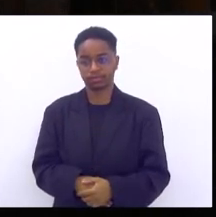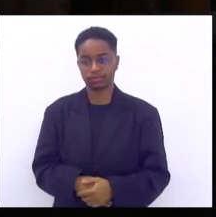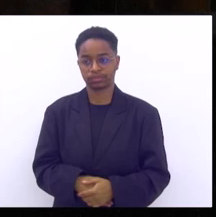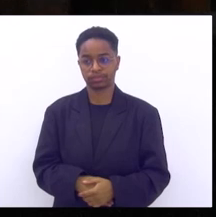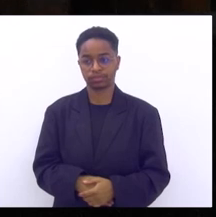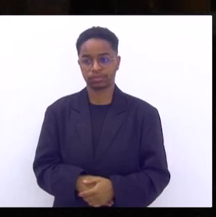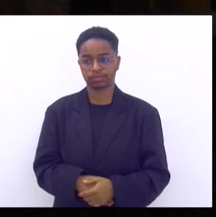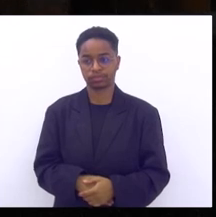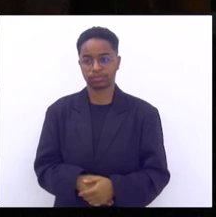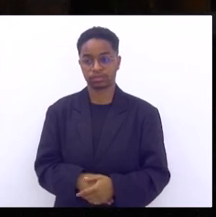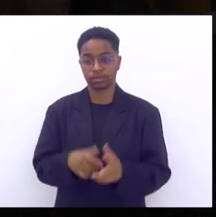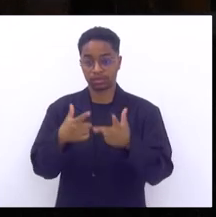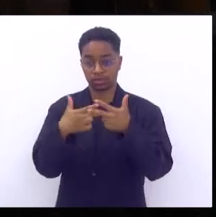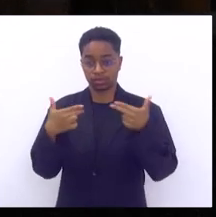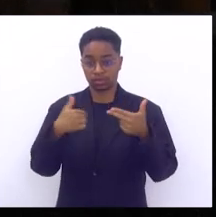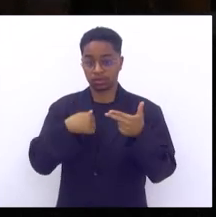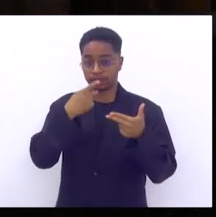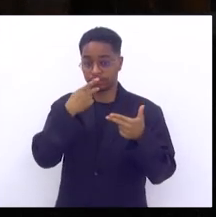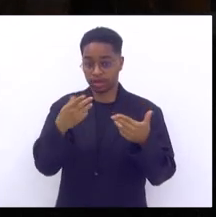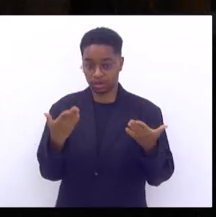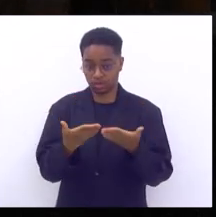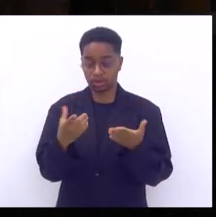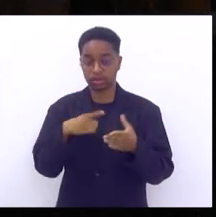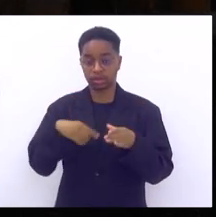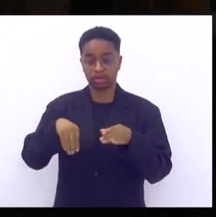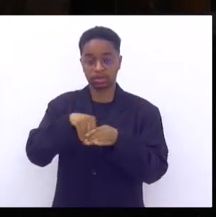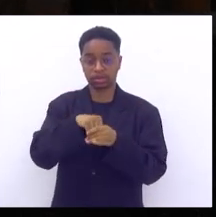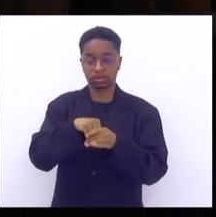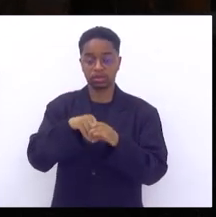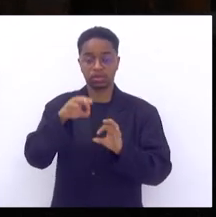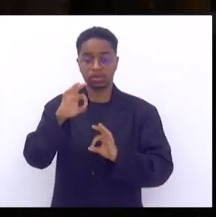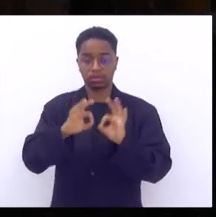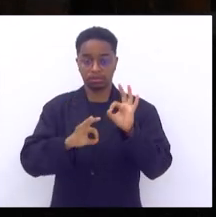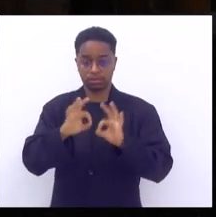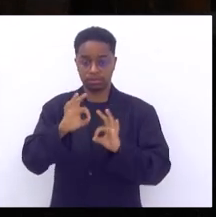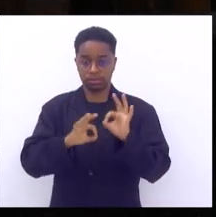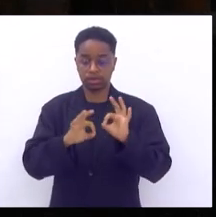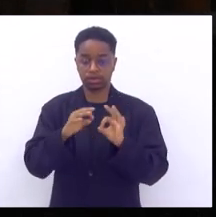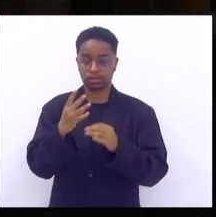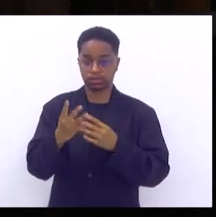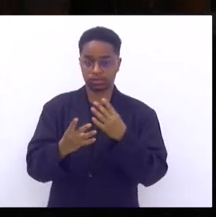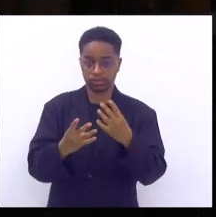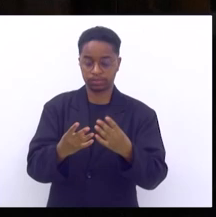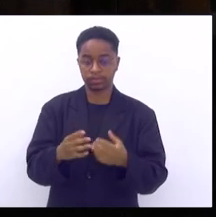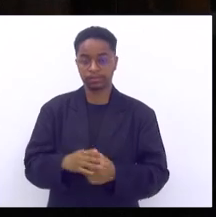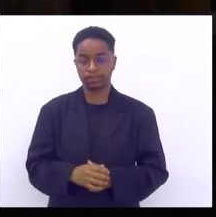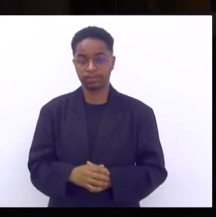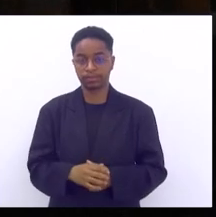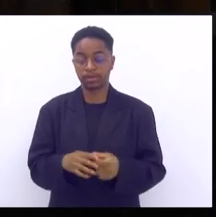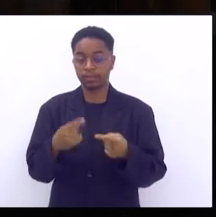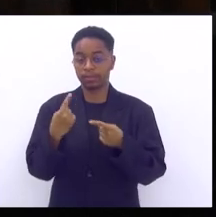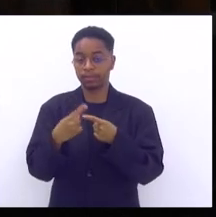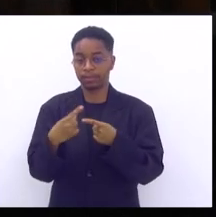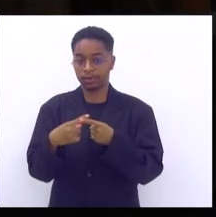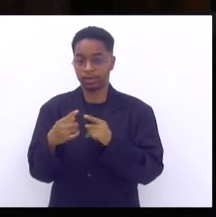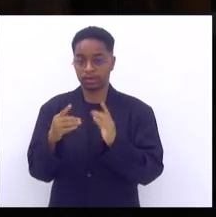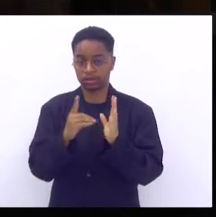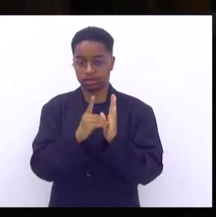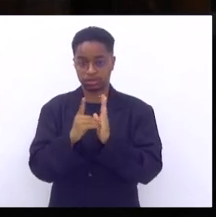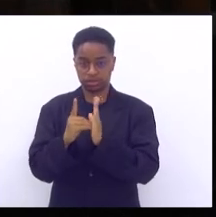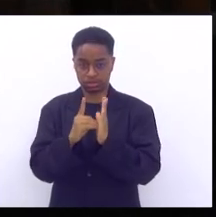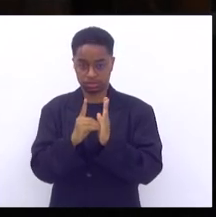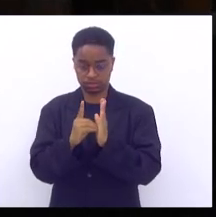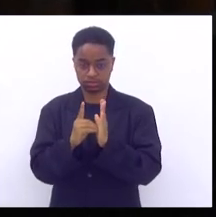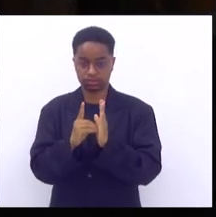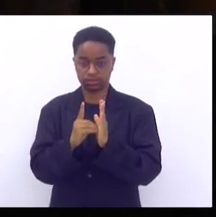Tudo aquilo que eu vou falar aqui está no plano plurianual. O DETRAN, Departamento de